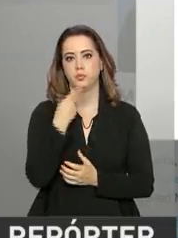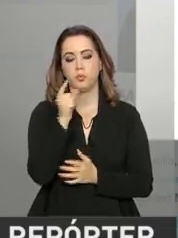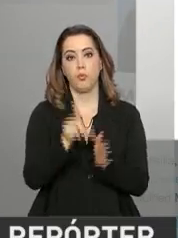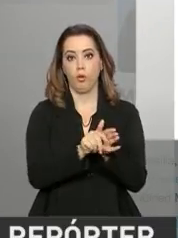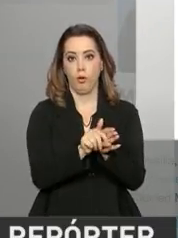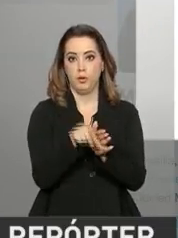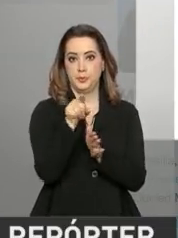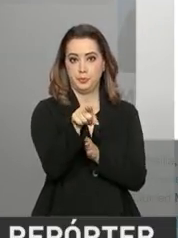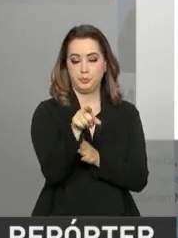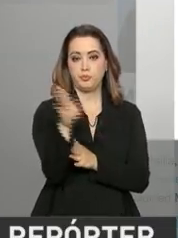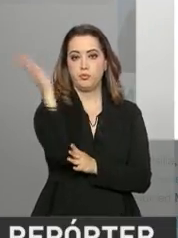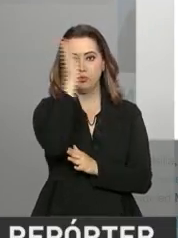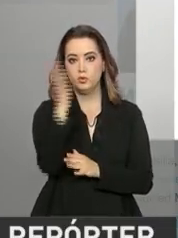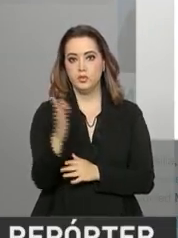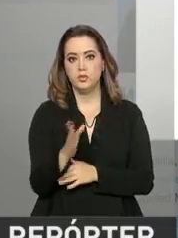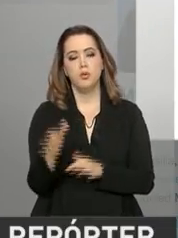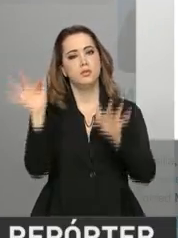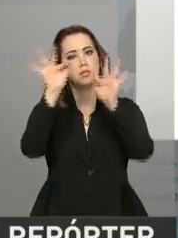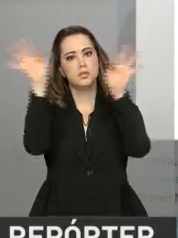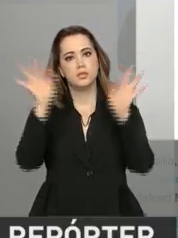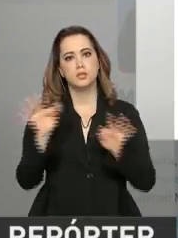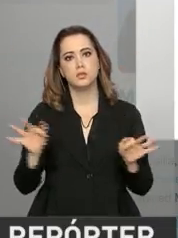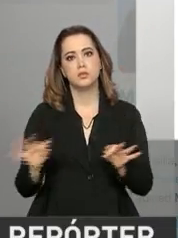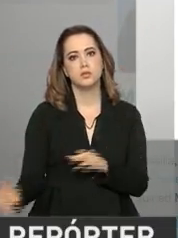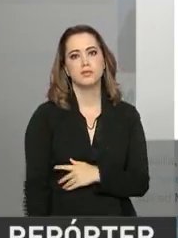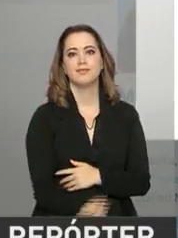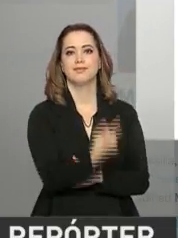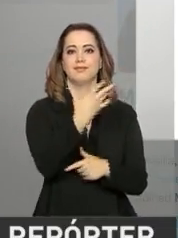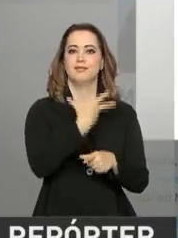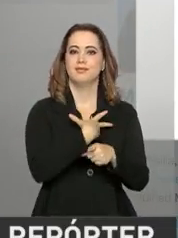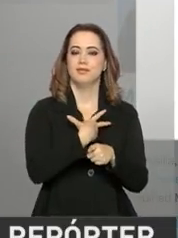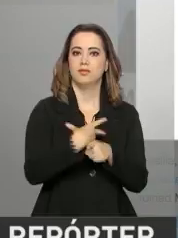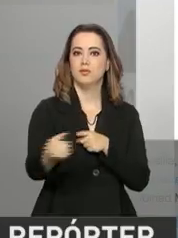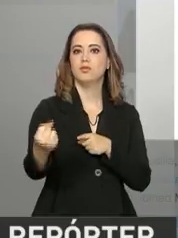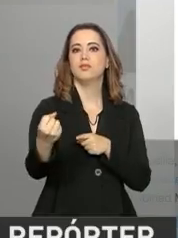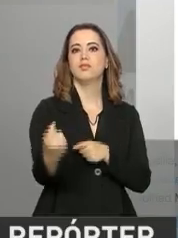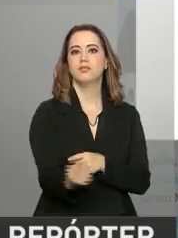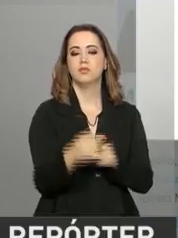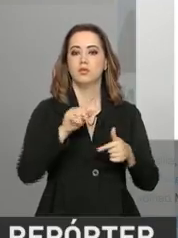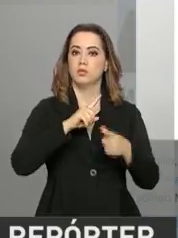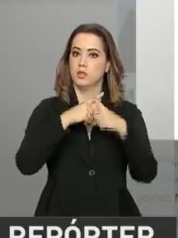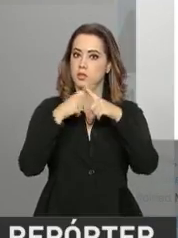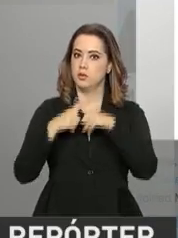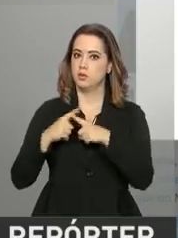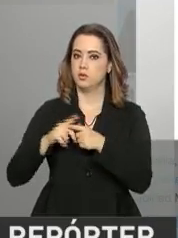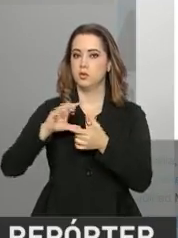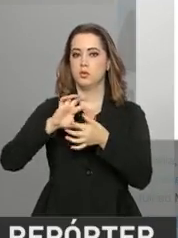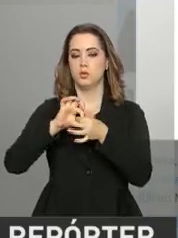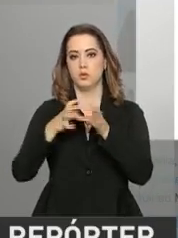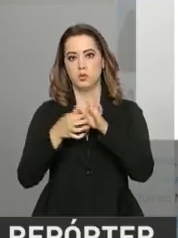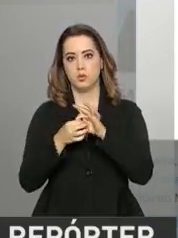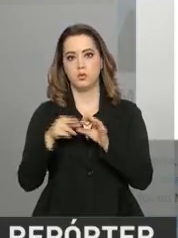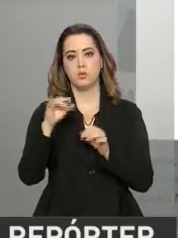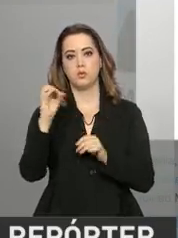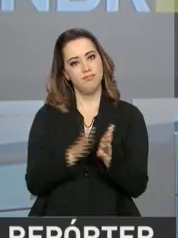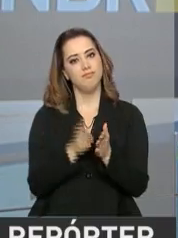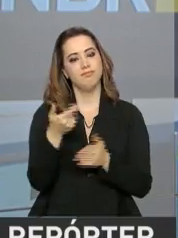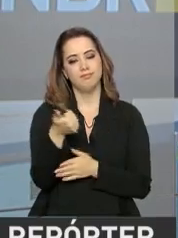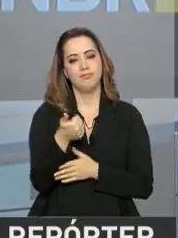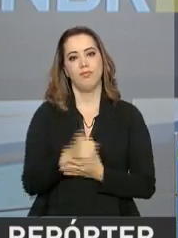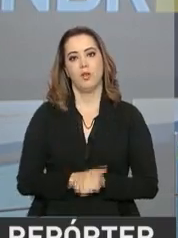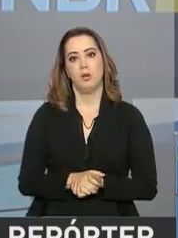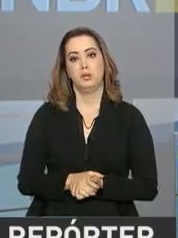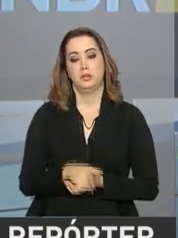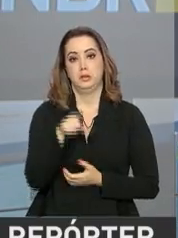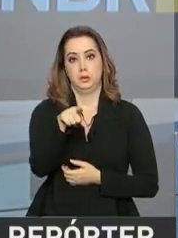social ele disse que o Brasil fica feliz por mais uma conquista nos Jogos Olímpicos Rio 2016 e